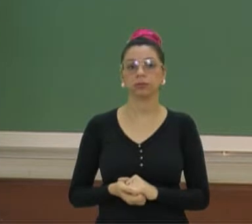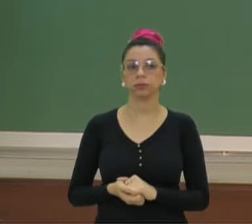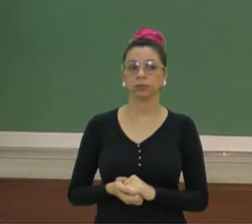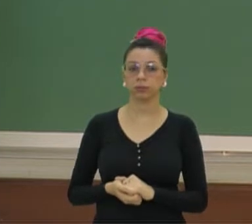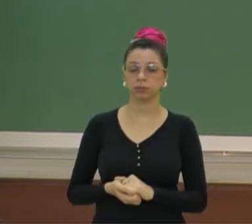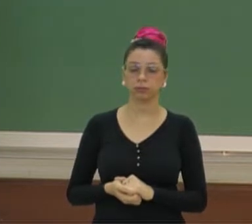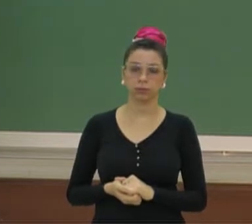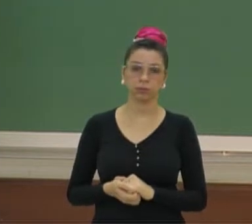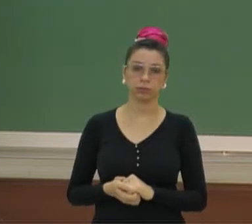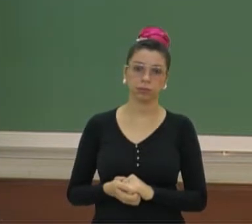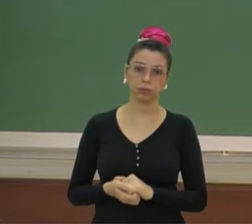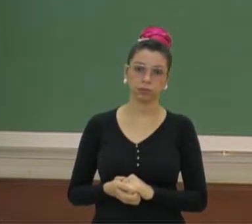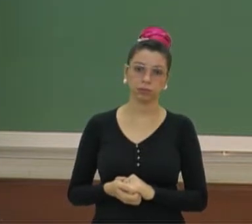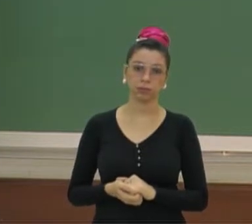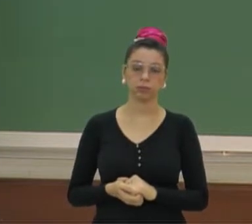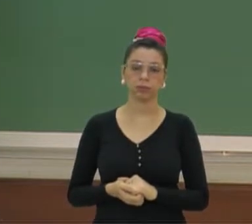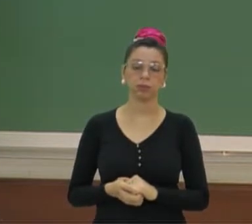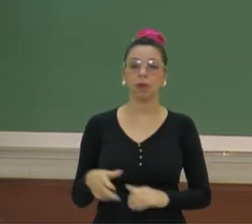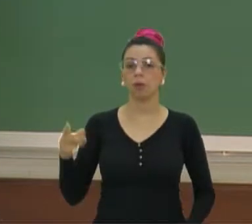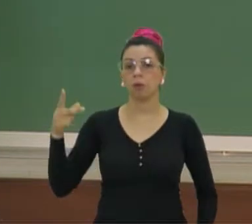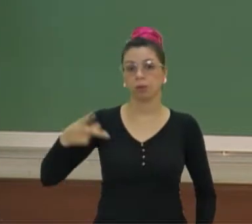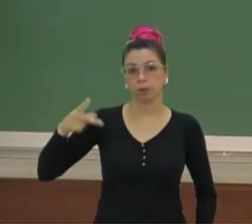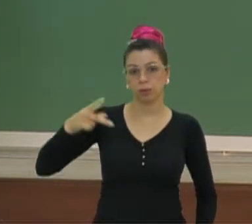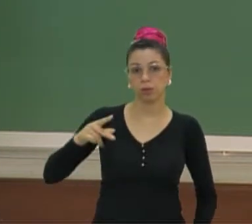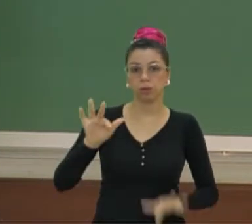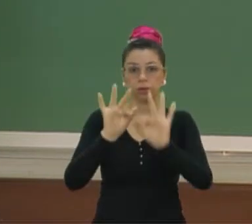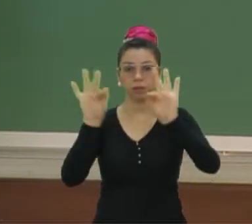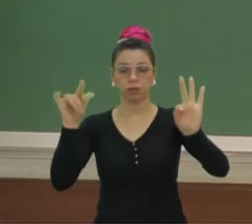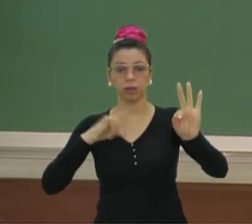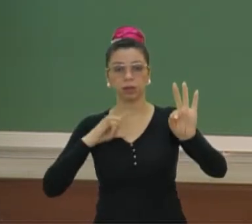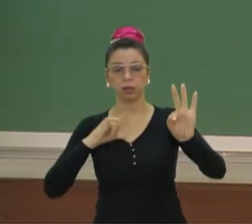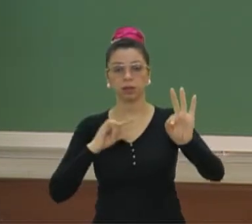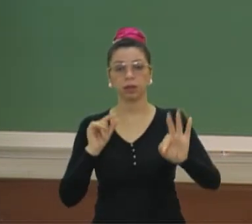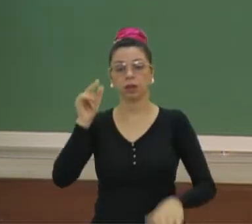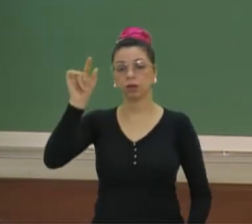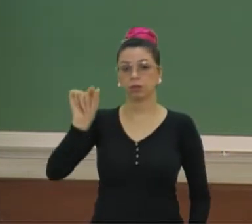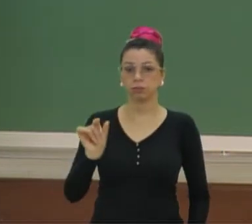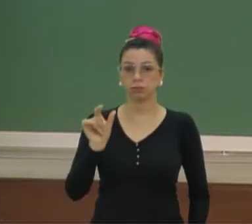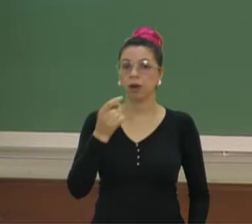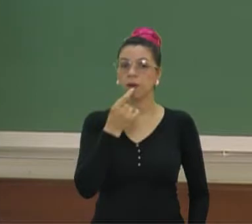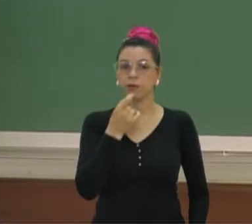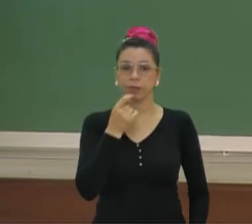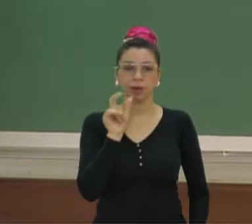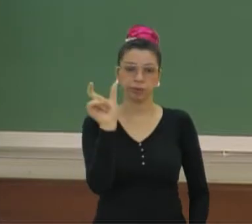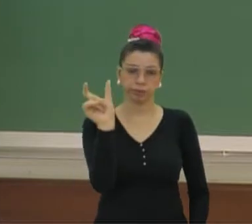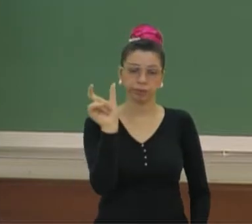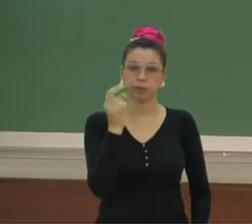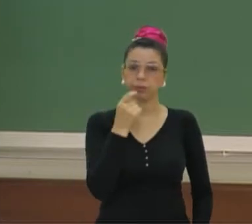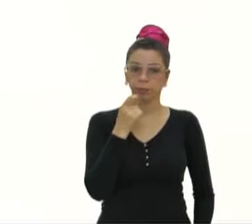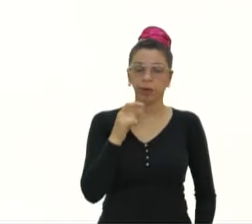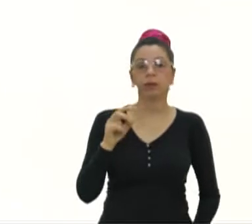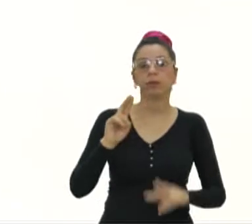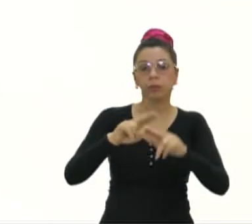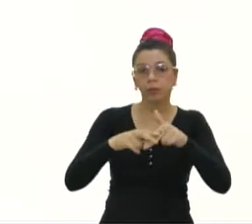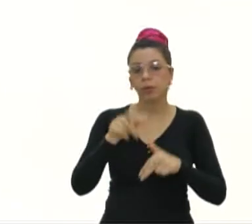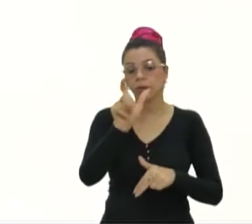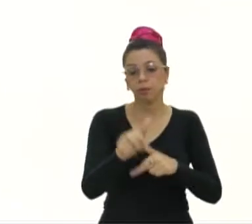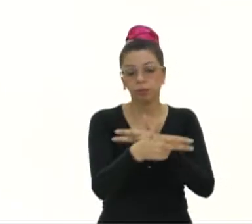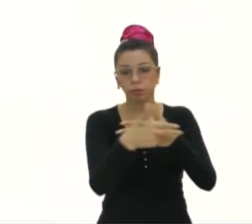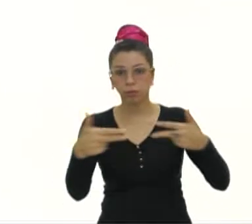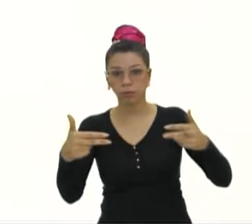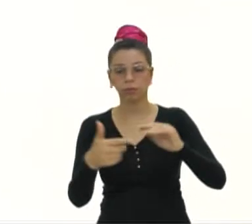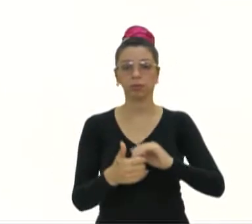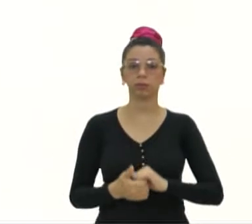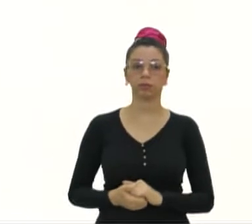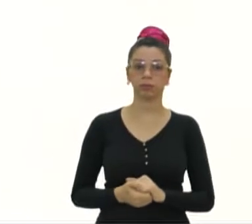e na segunda temos was também por causa do sujeito, ok? Agora, we can use the simple past and